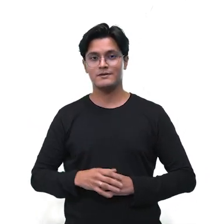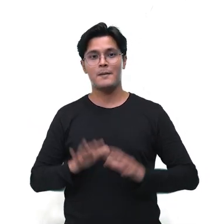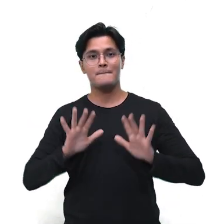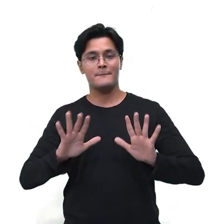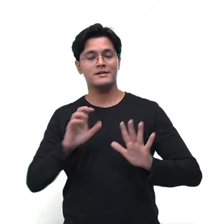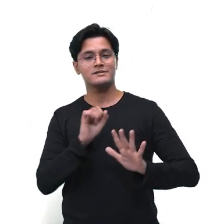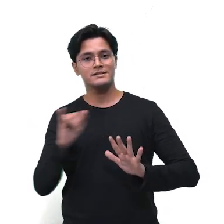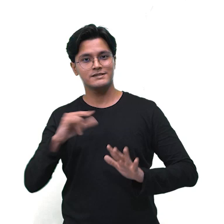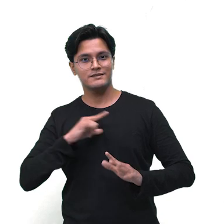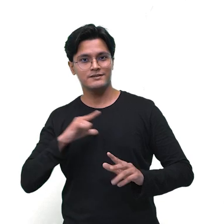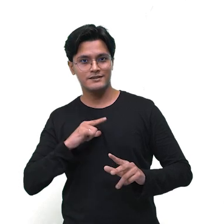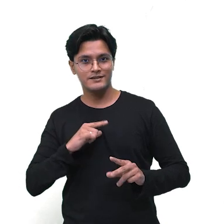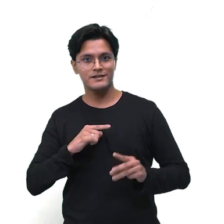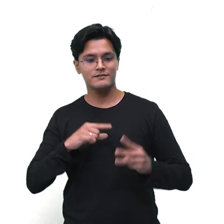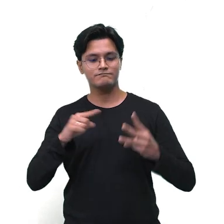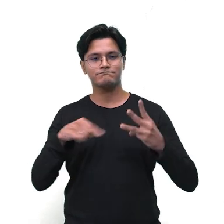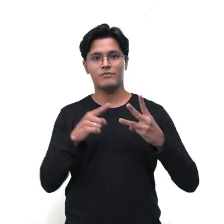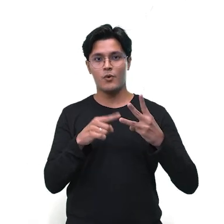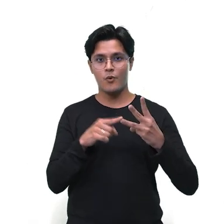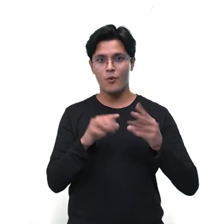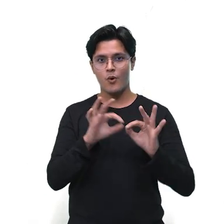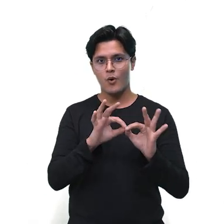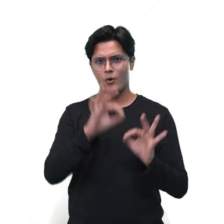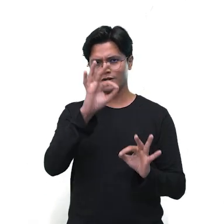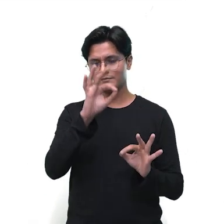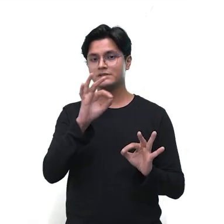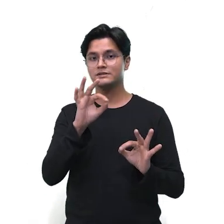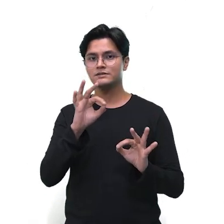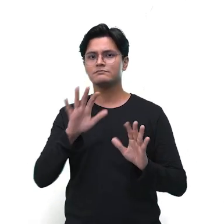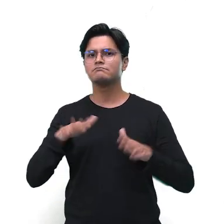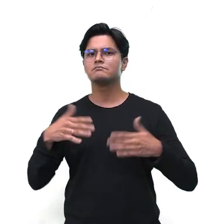acrescenta uma terceira dimensão nesse